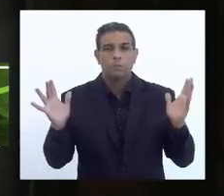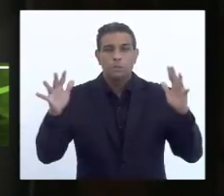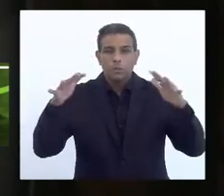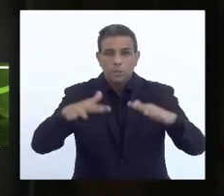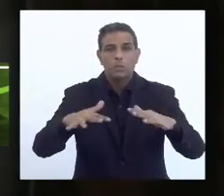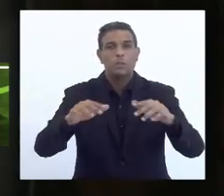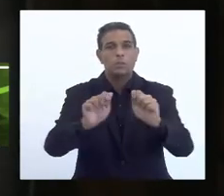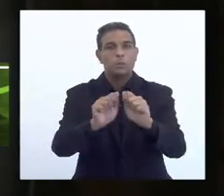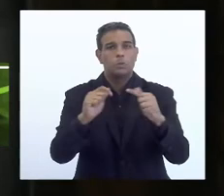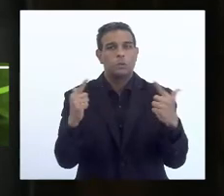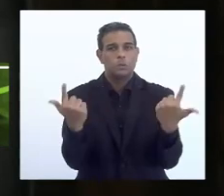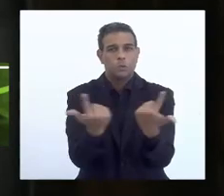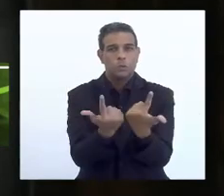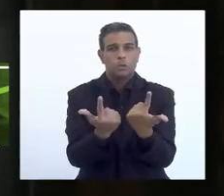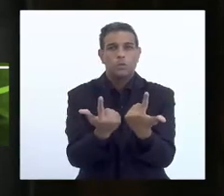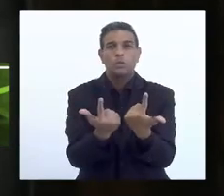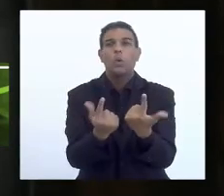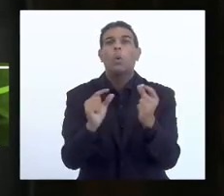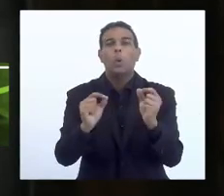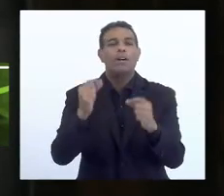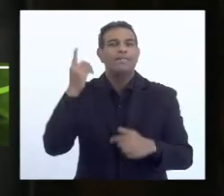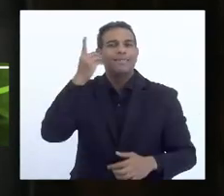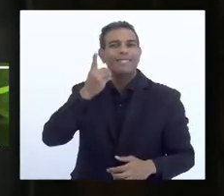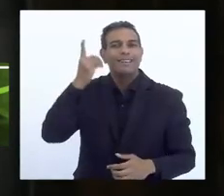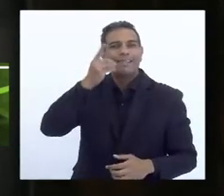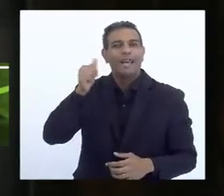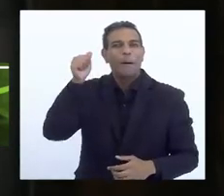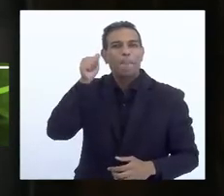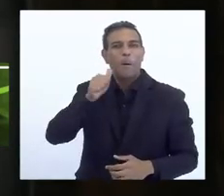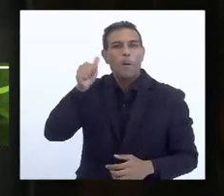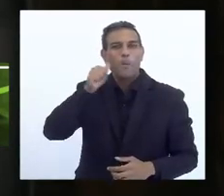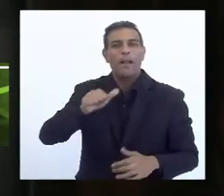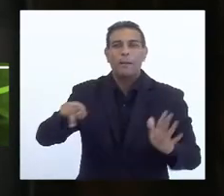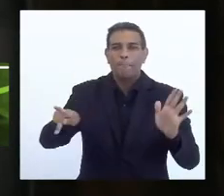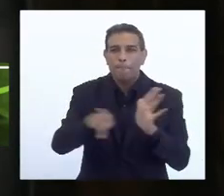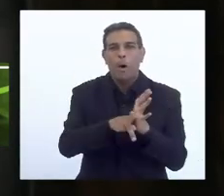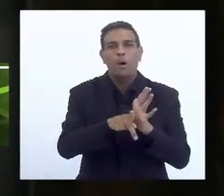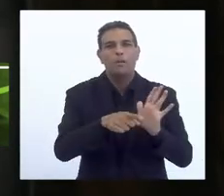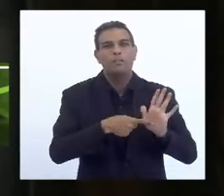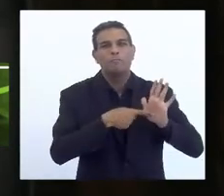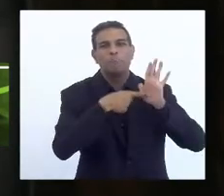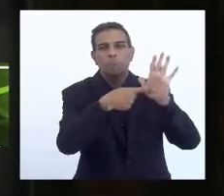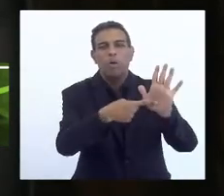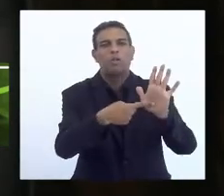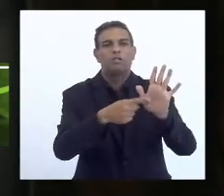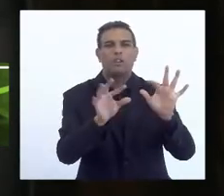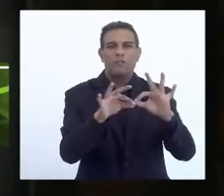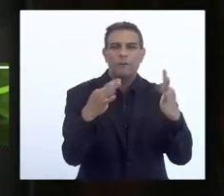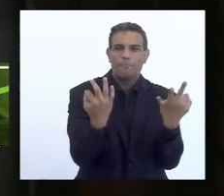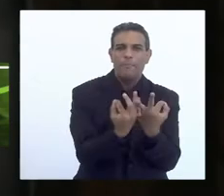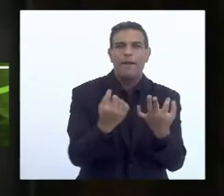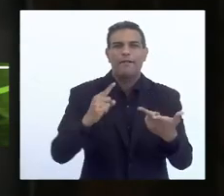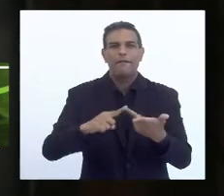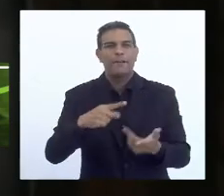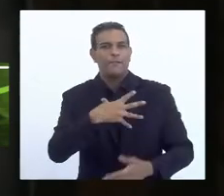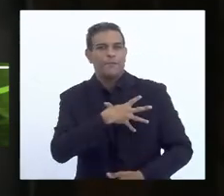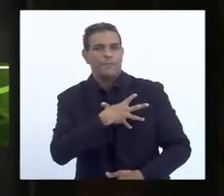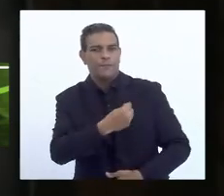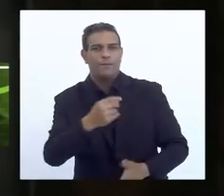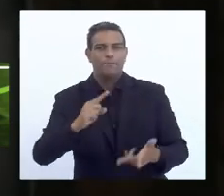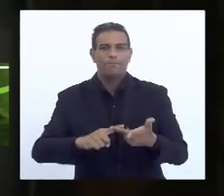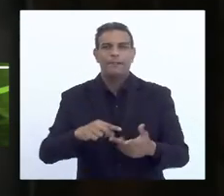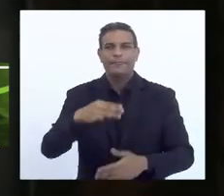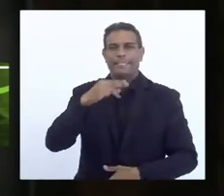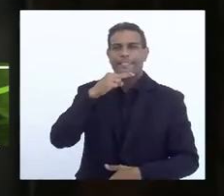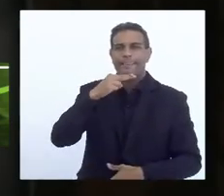do Rio de Janeiro, onde todas as deputadas possam trazer seus filhos, suas filhas, seus netos,